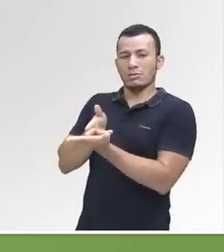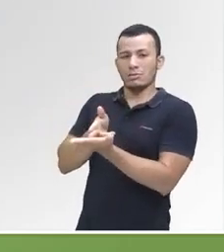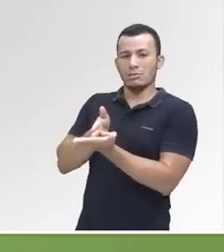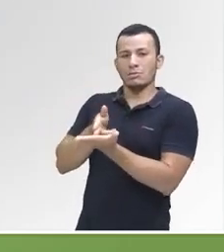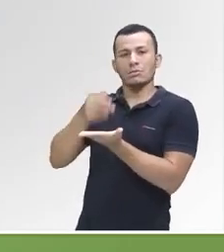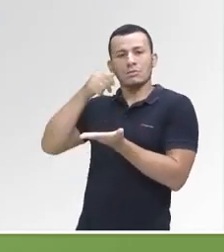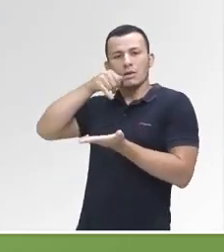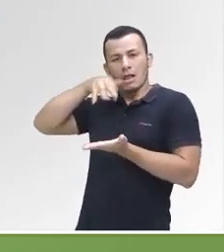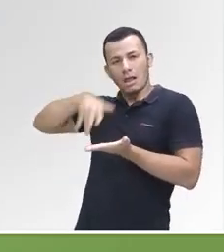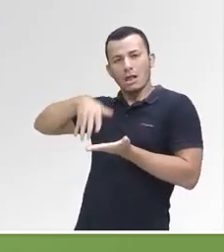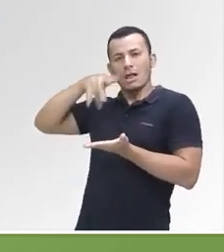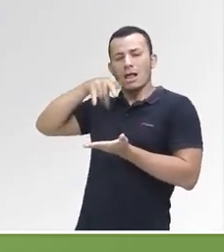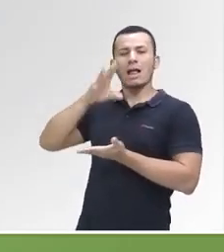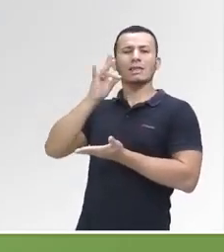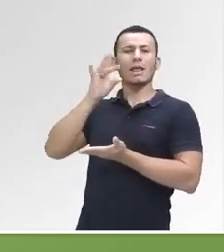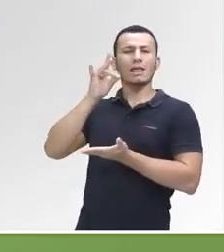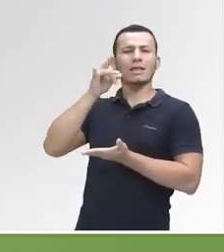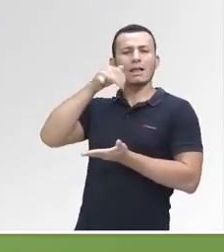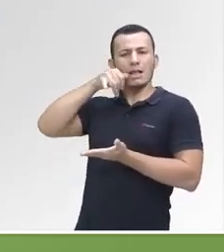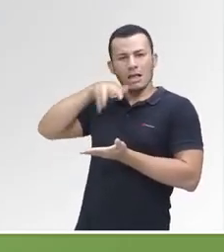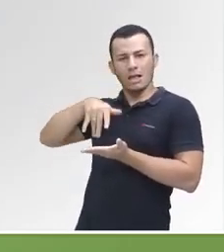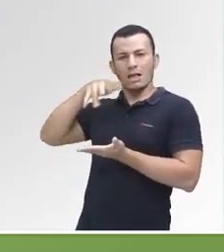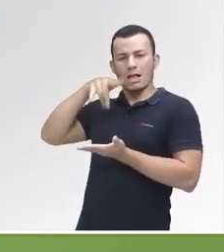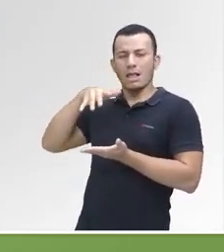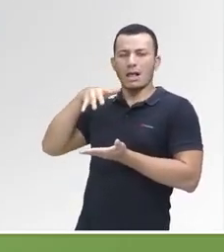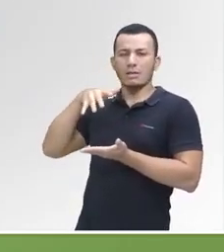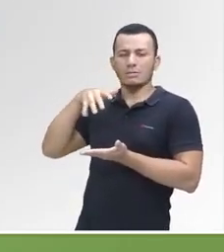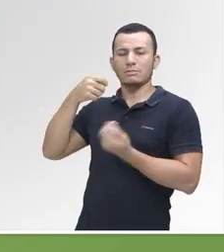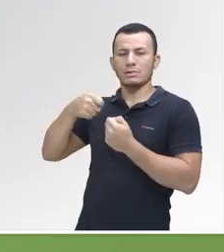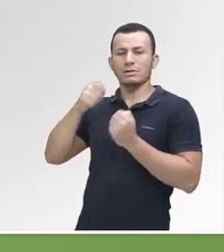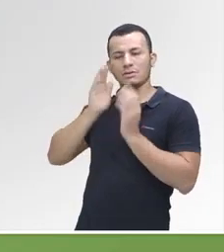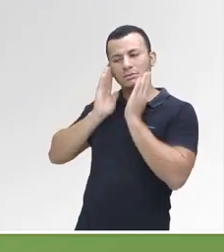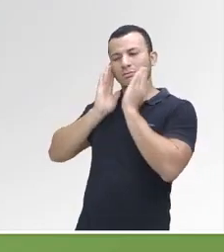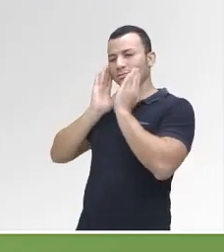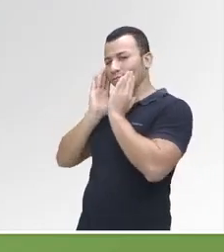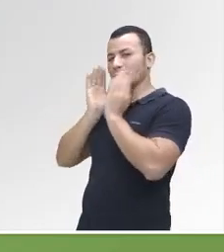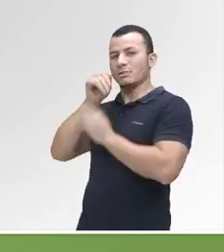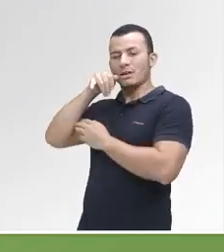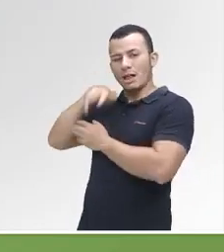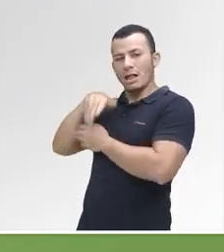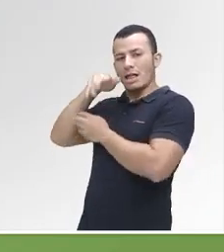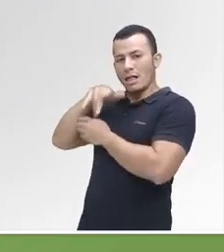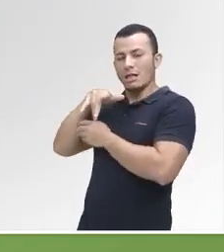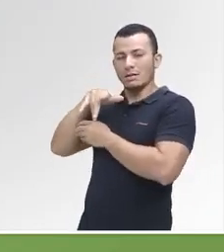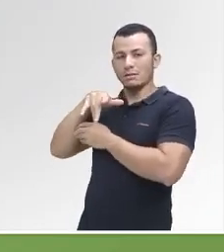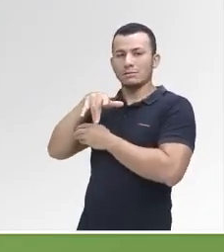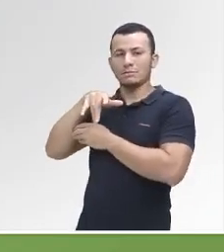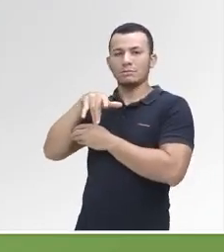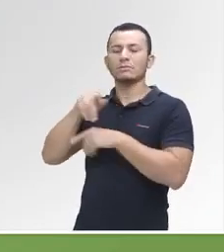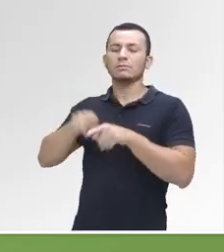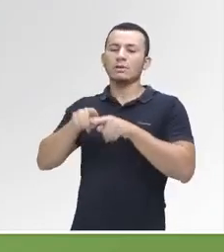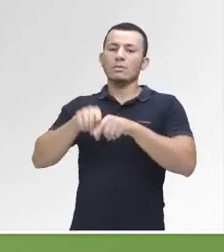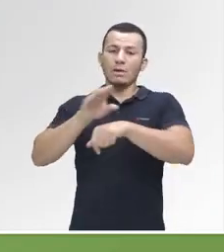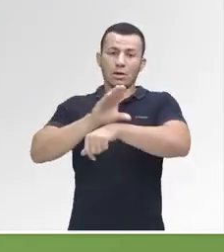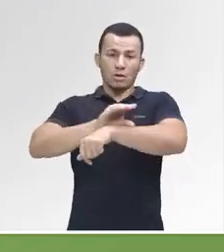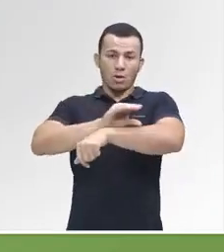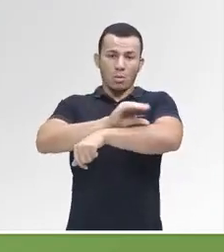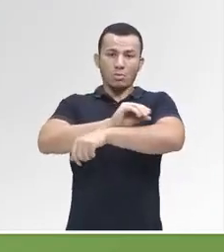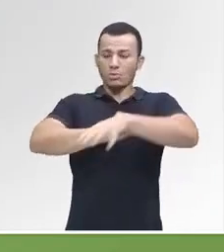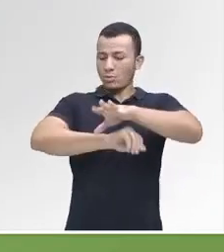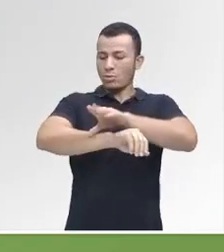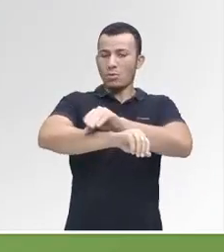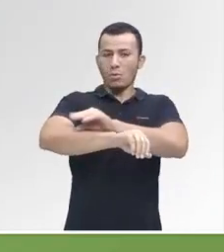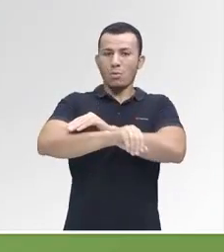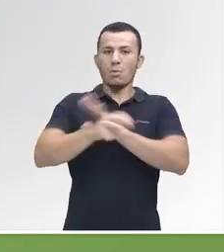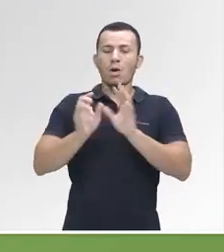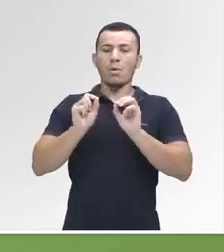a própria saliva dela. E também os músculos, né, começam a enrijecer, ou seja, começa a utilizar